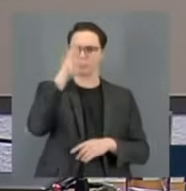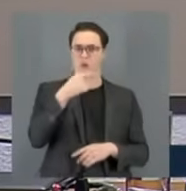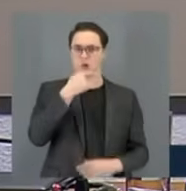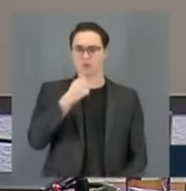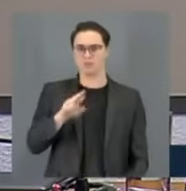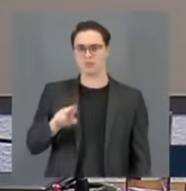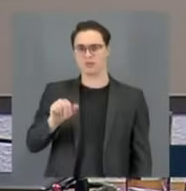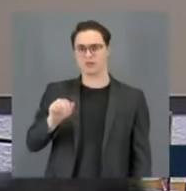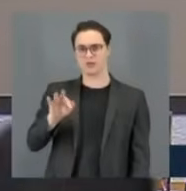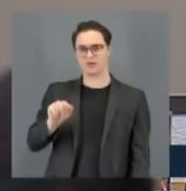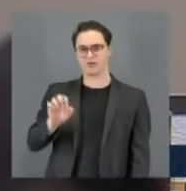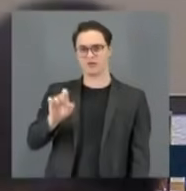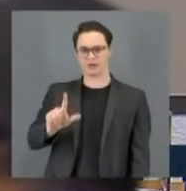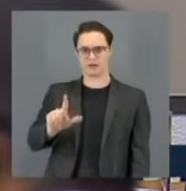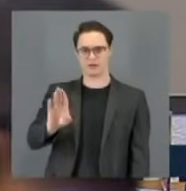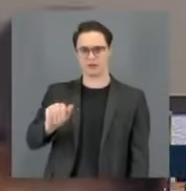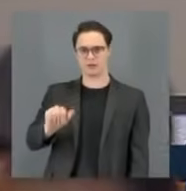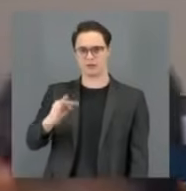Rafael Batista.